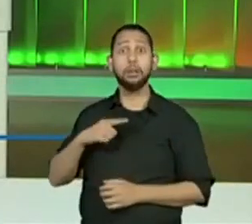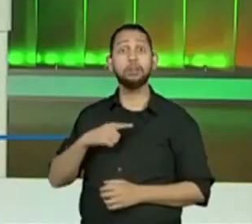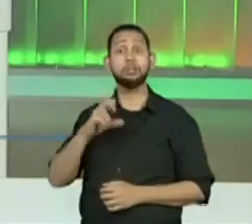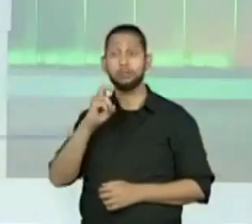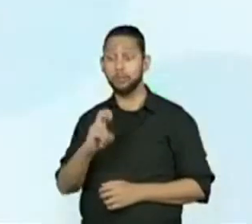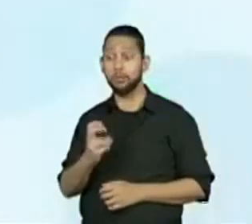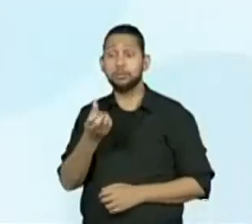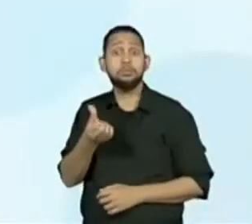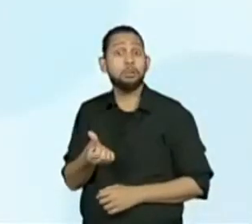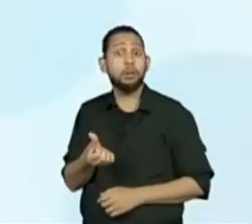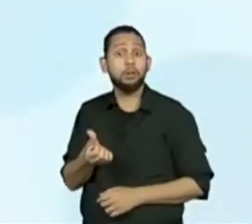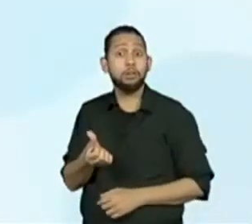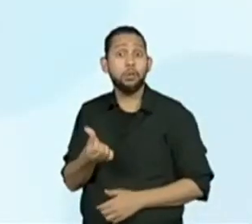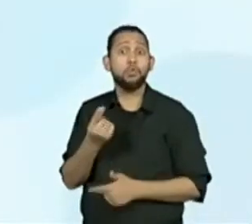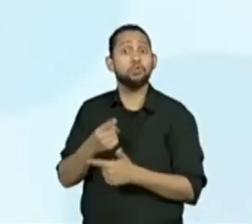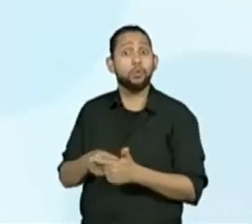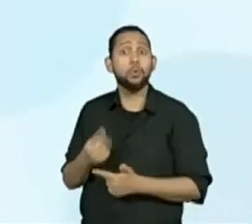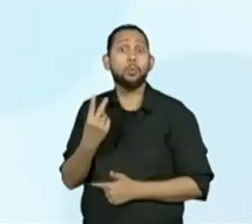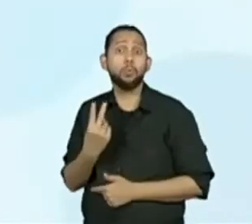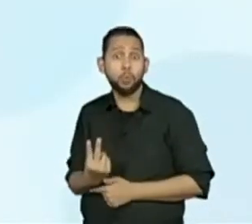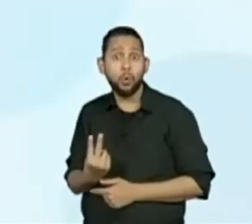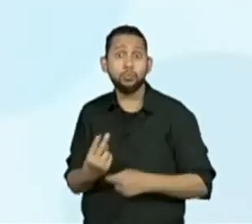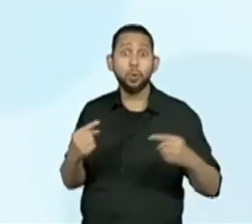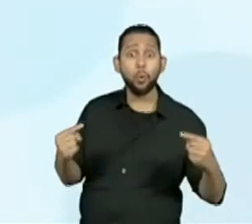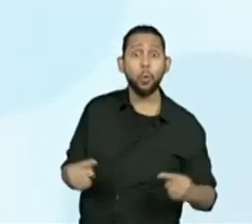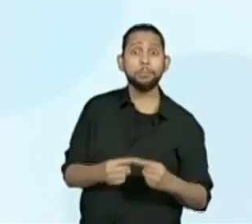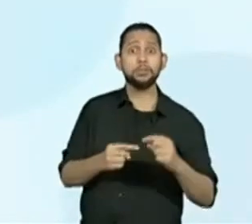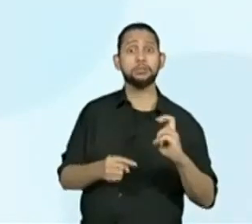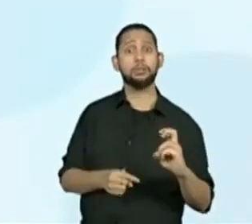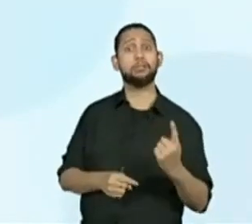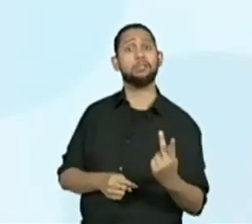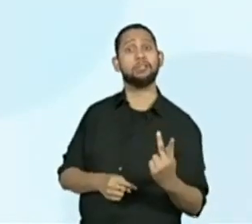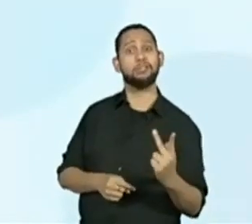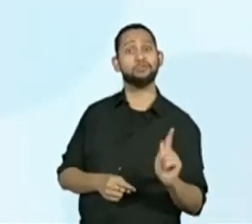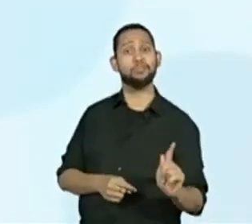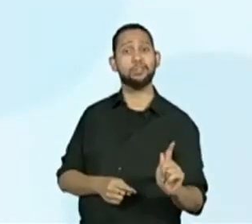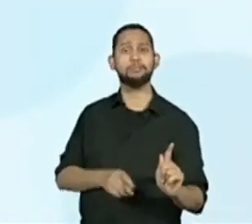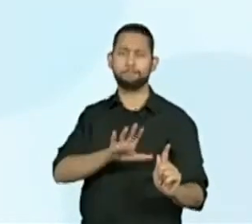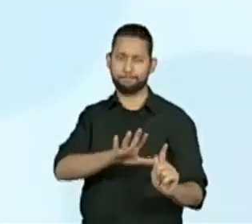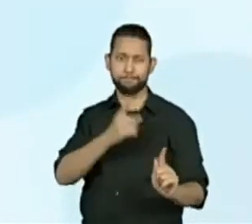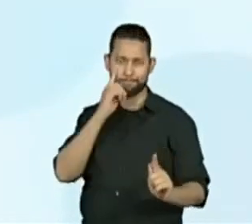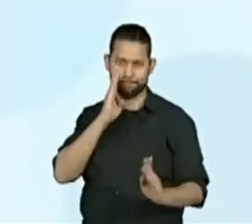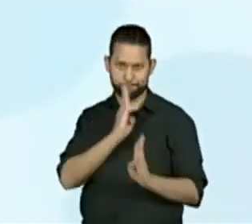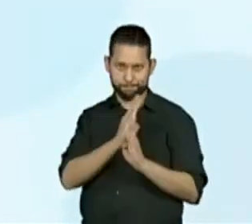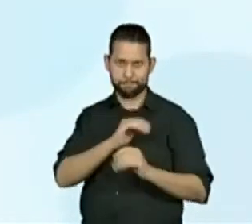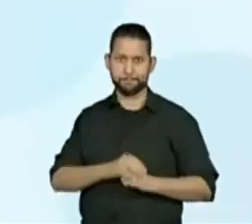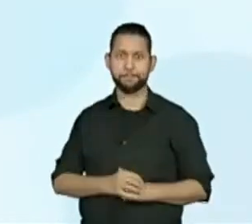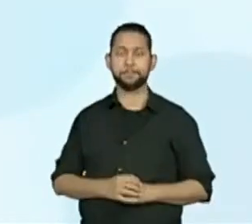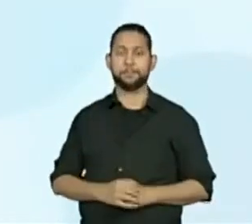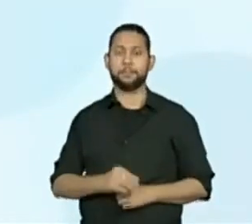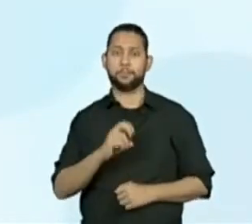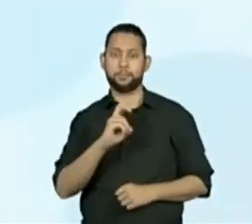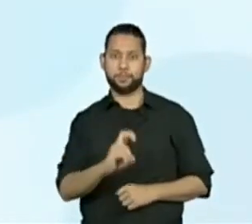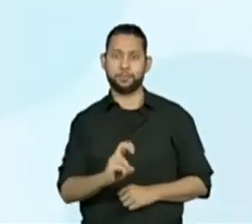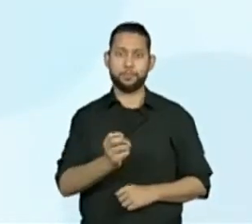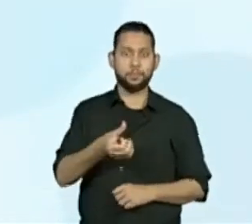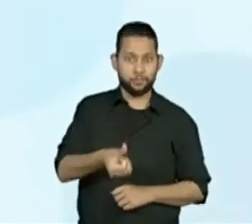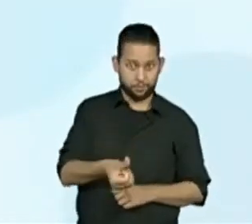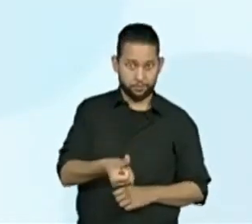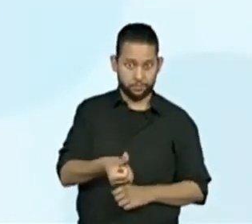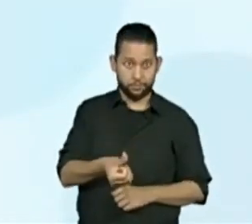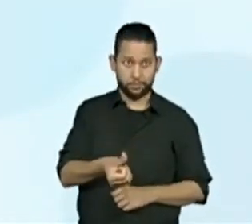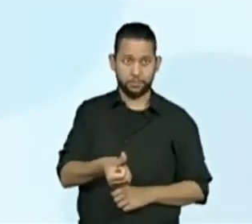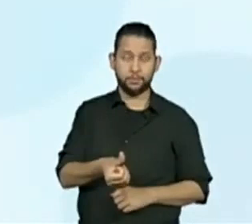né então vou fazer bem rapidinho aqui a 56